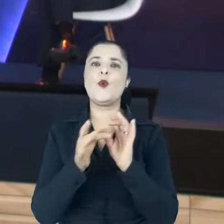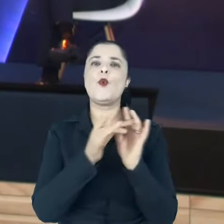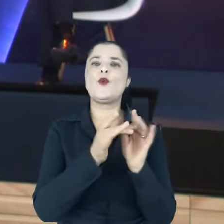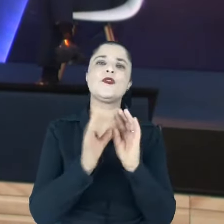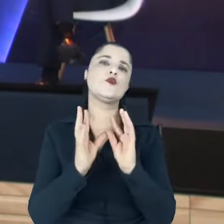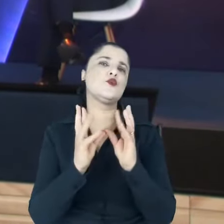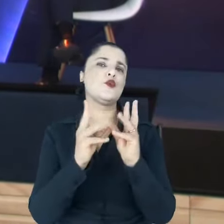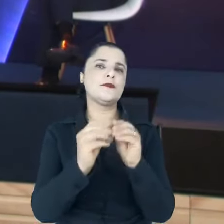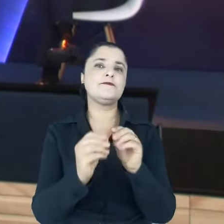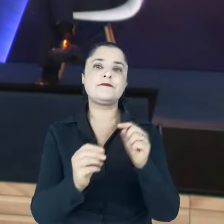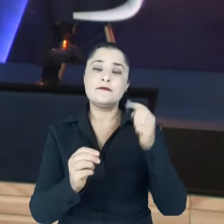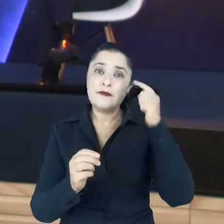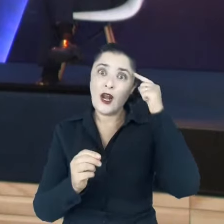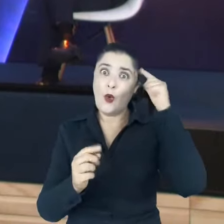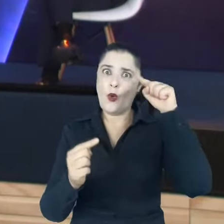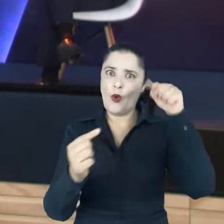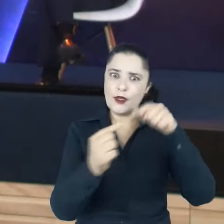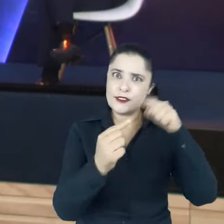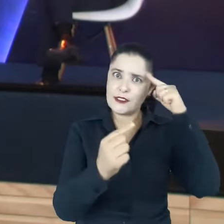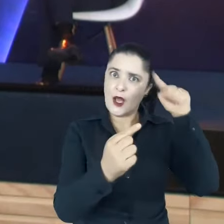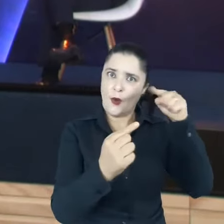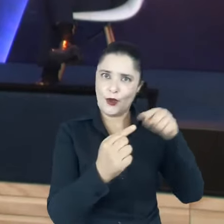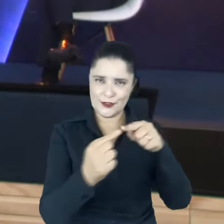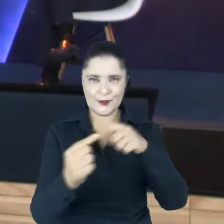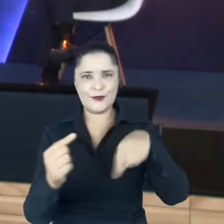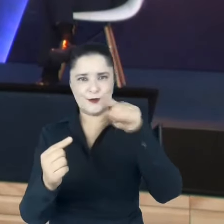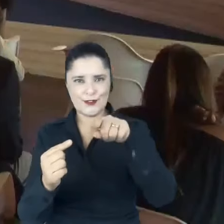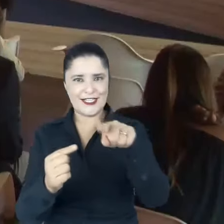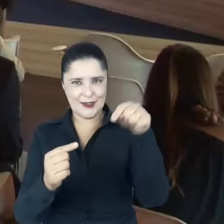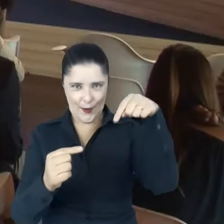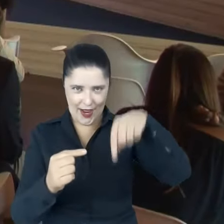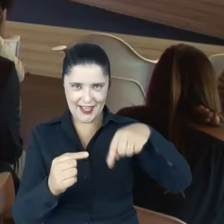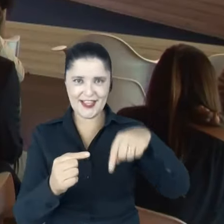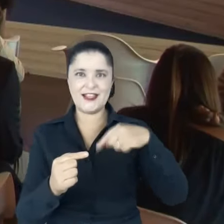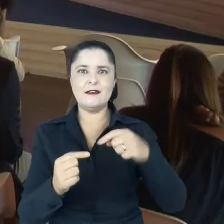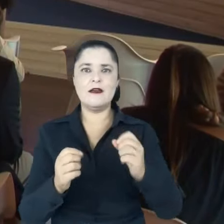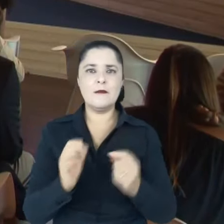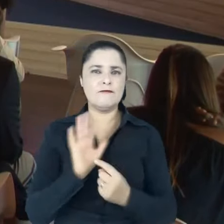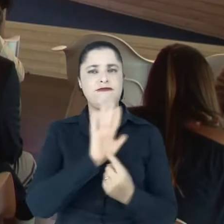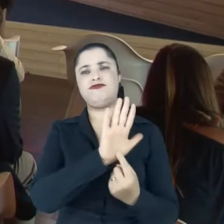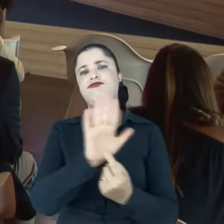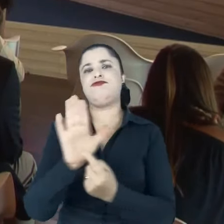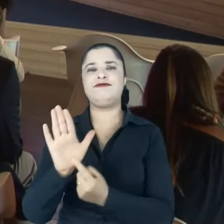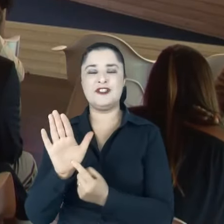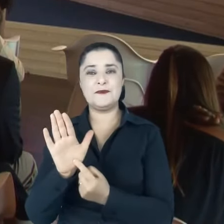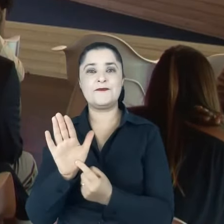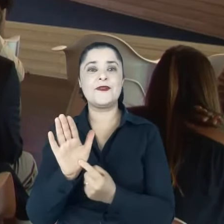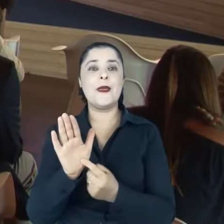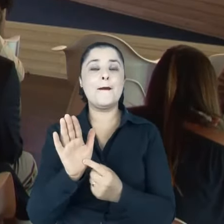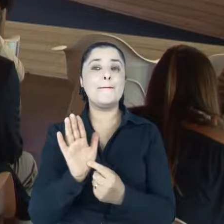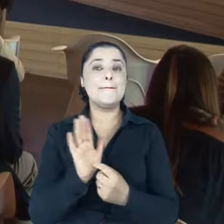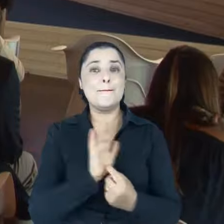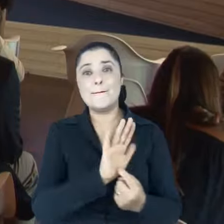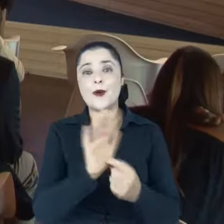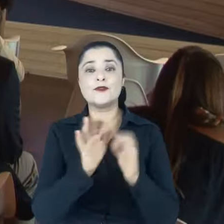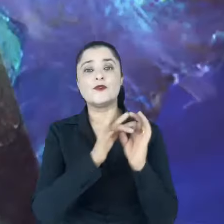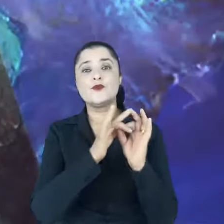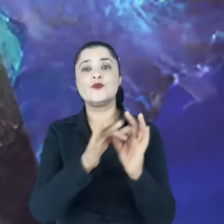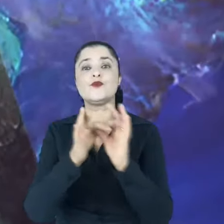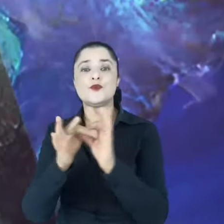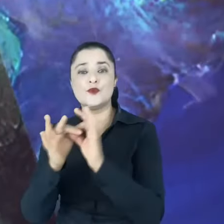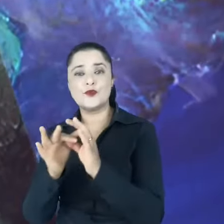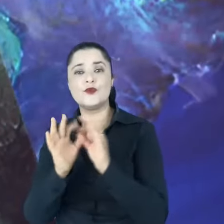ideais que vocês estão tão brilhantemente aqui explicitando. Esses sinais nos une em torno de